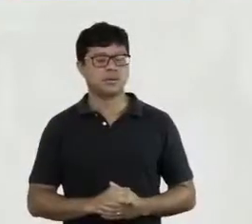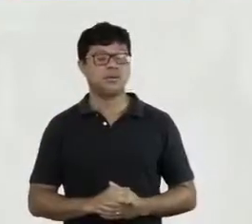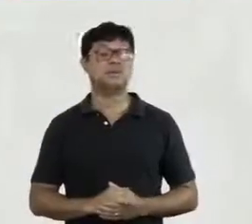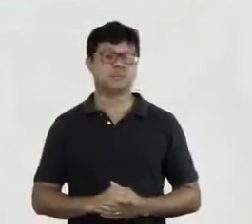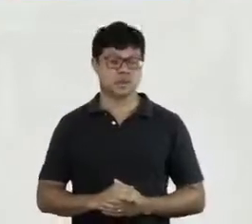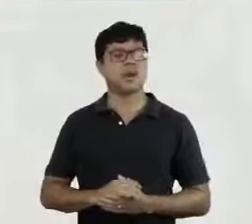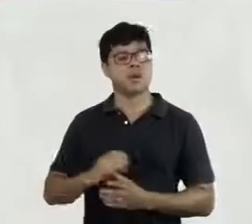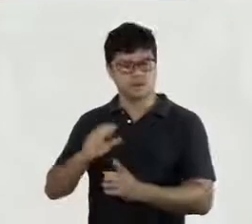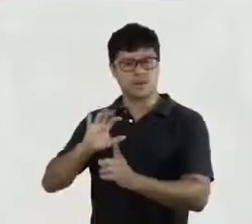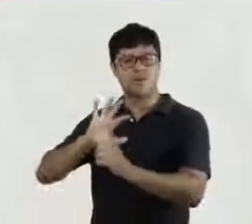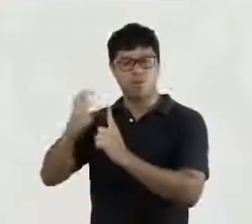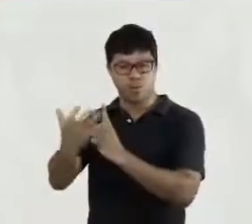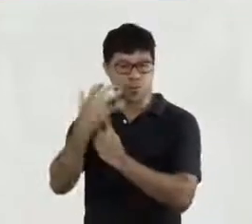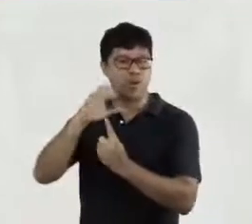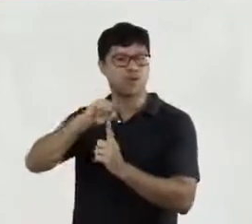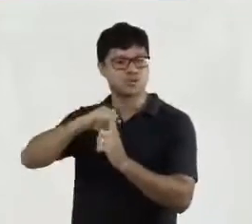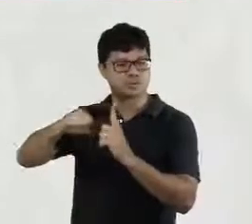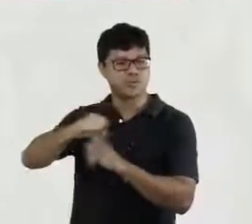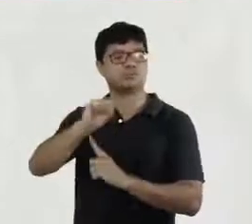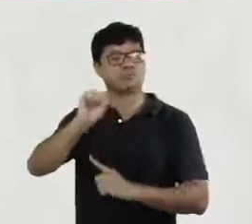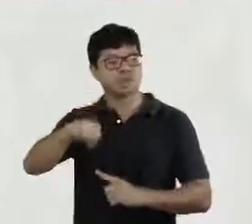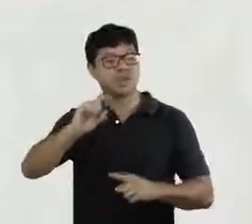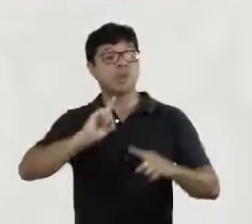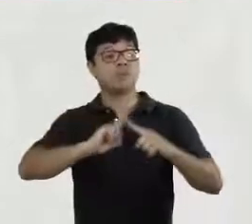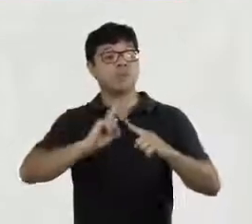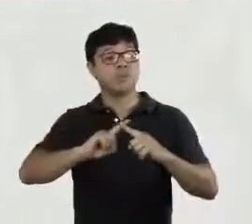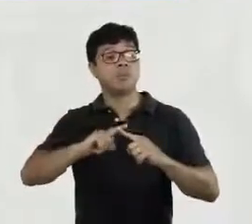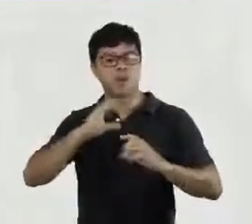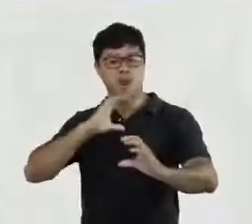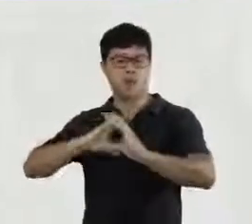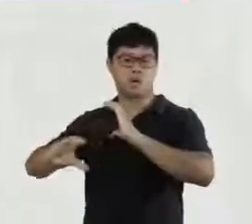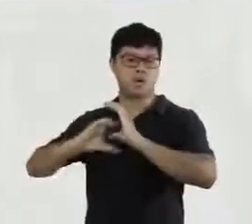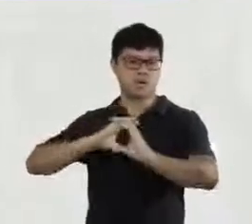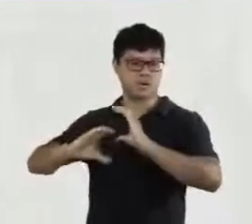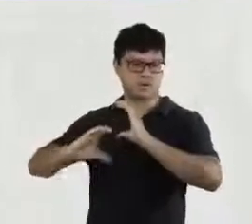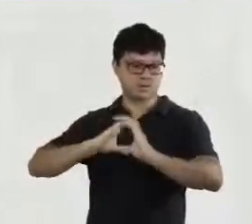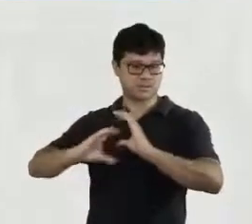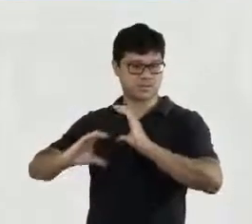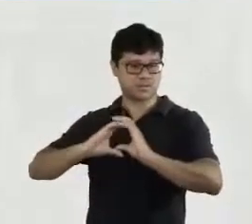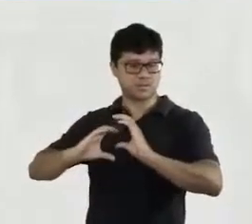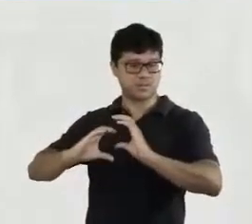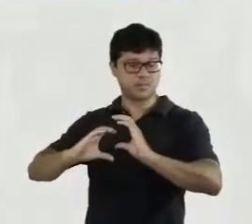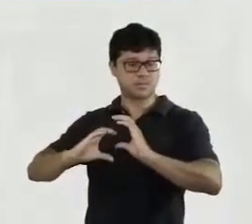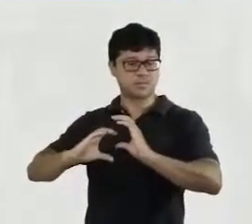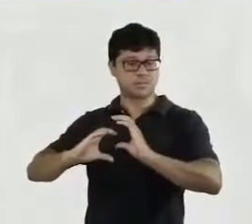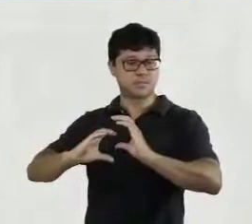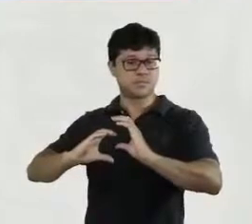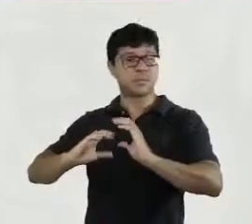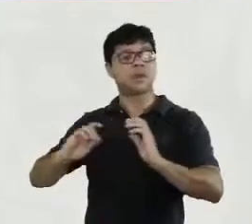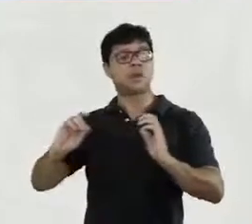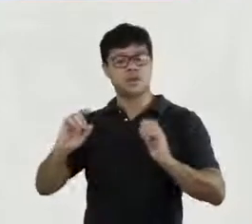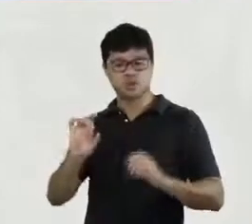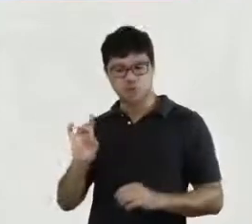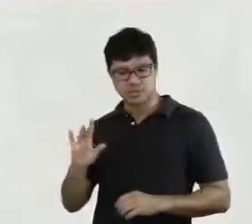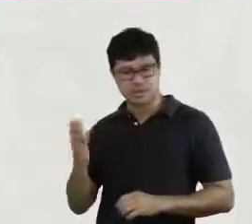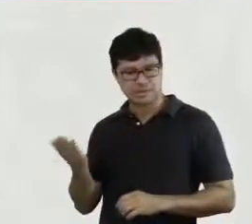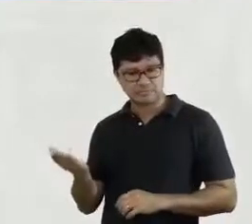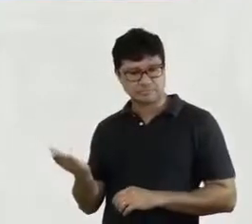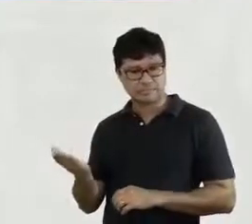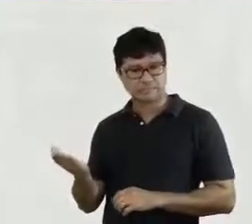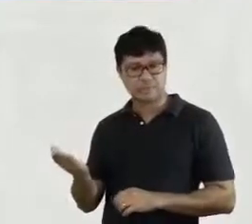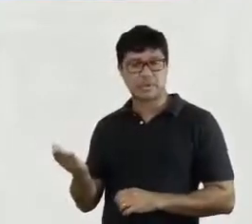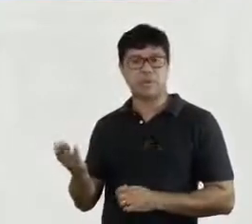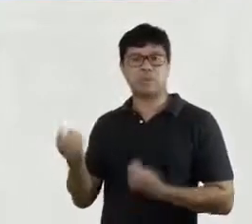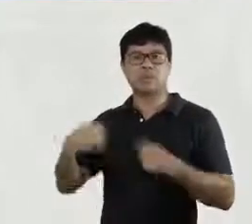Ela é um fato social porque ela é um fenômeno de comunicação, né? Ela, por si só, ela não precisa